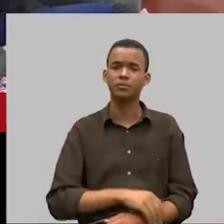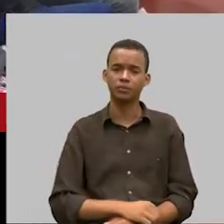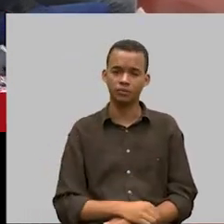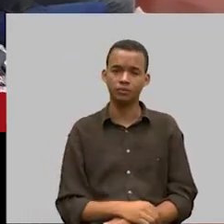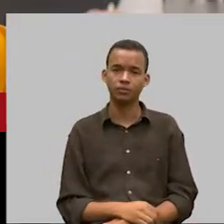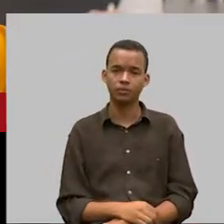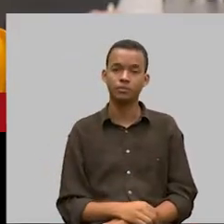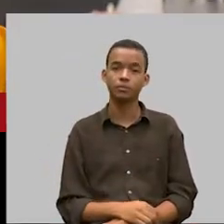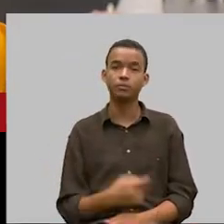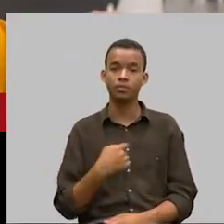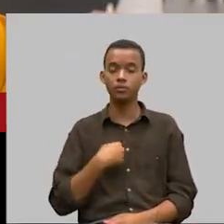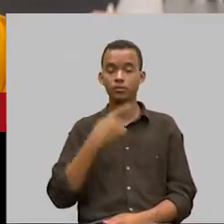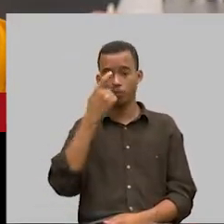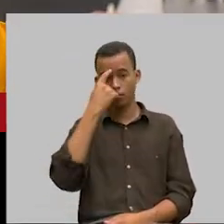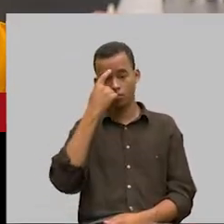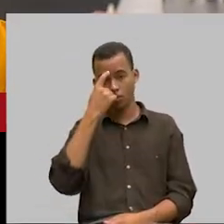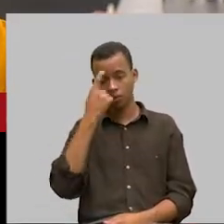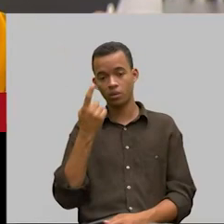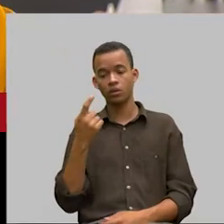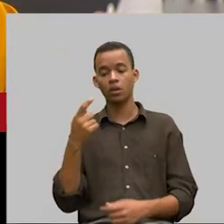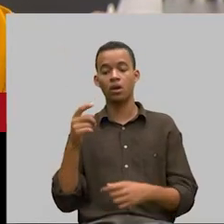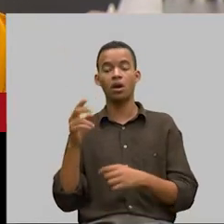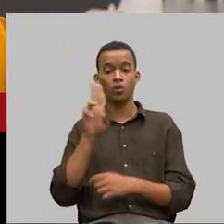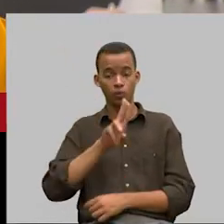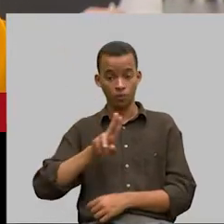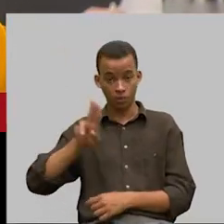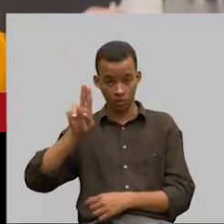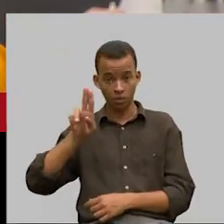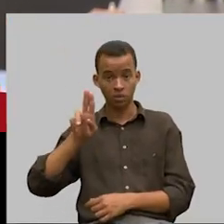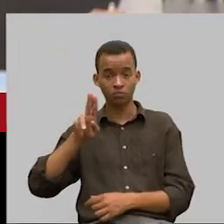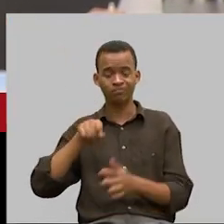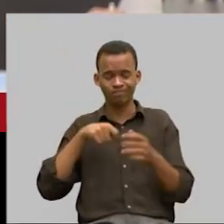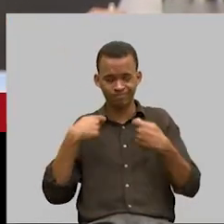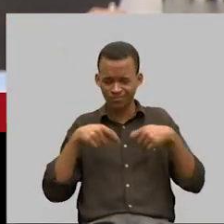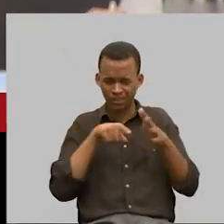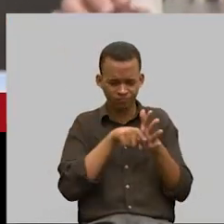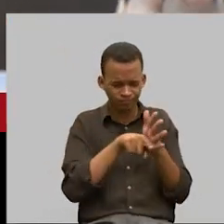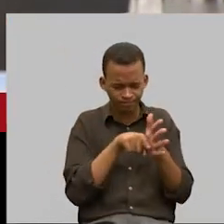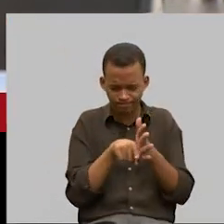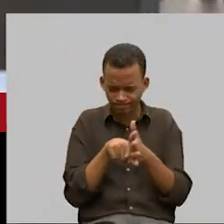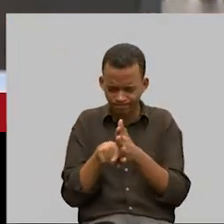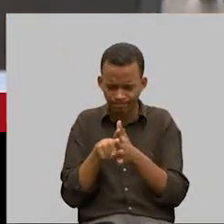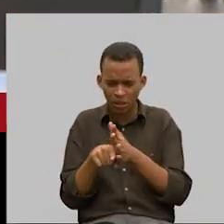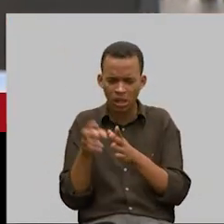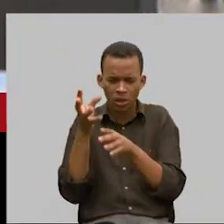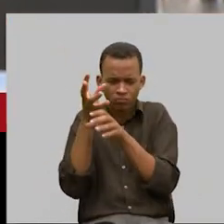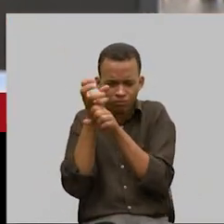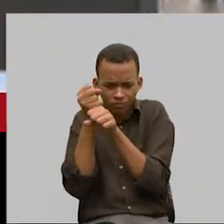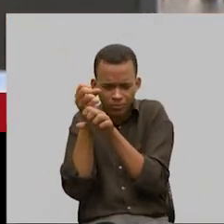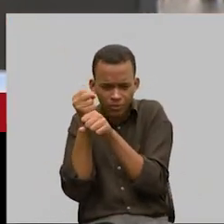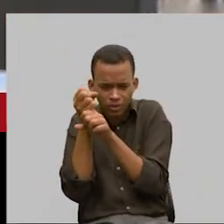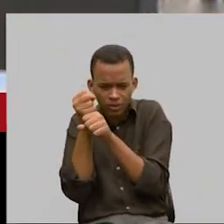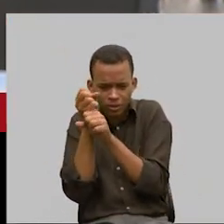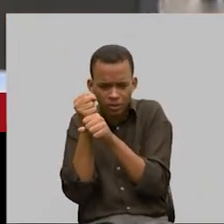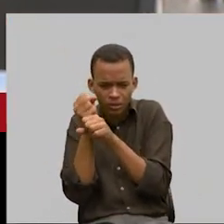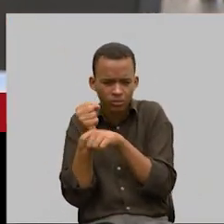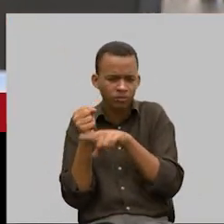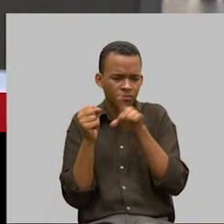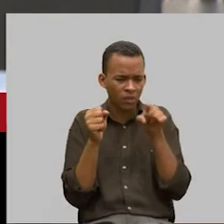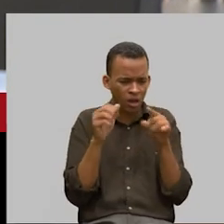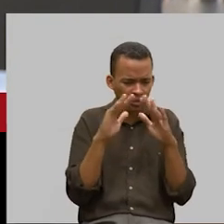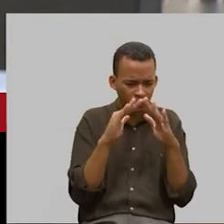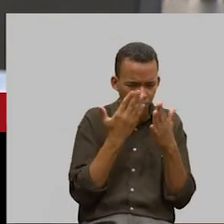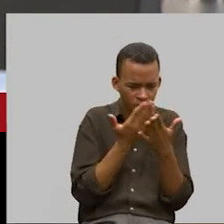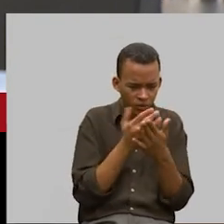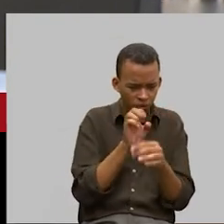temos paraas universidades é fazer uma pesquisa séria sobre essa coisa de Economia com educação do campo e colocando transporte será que é